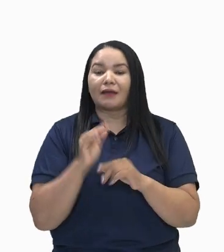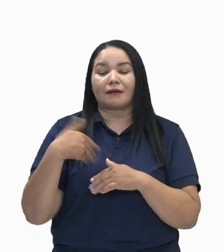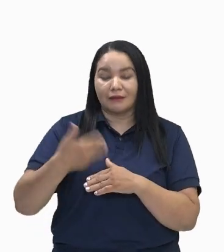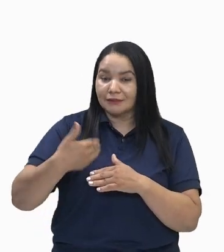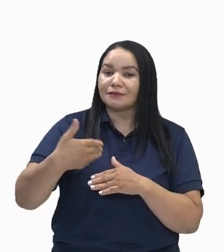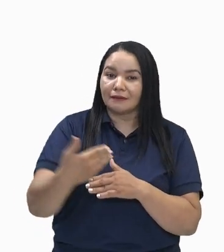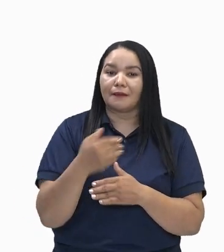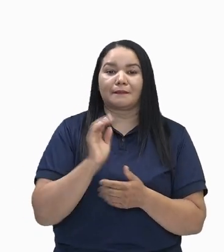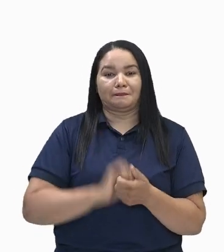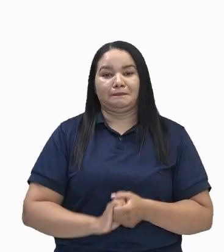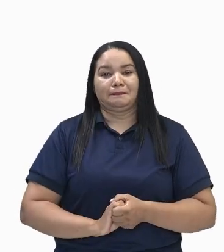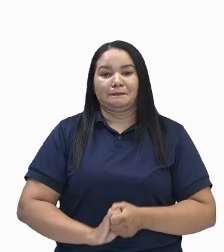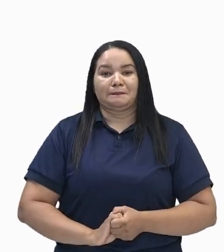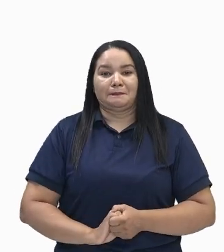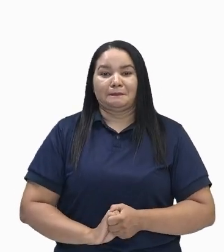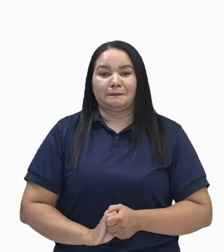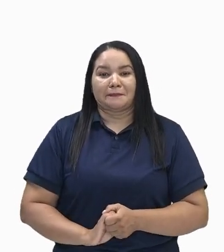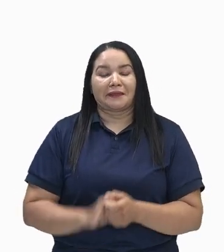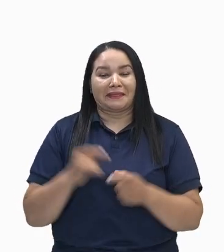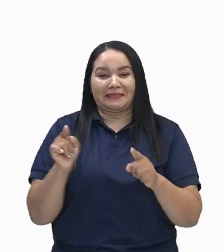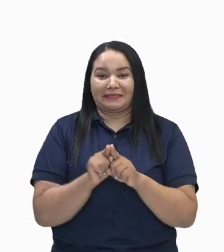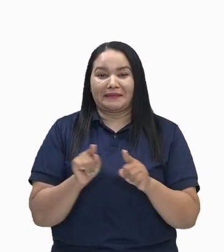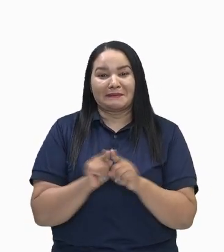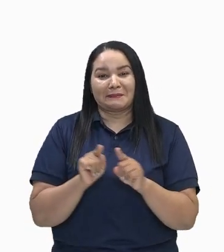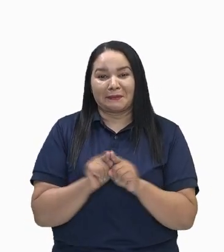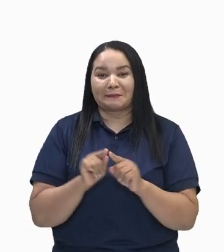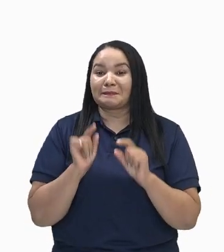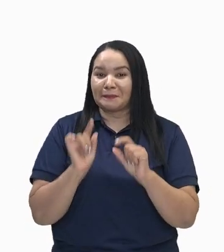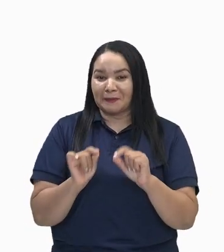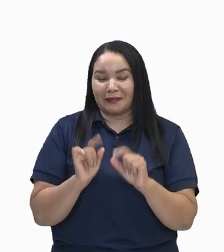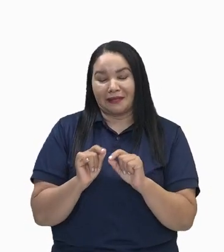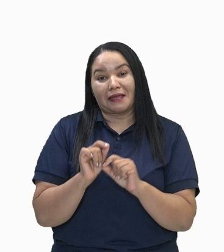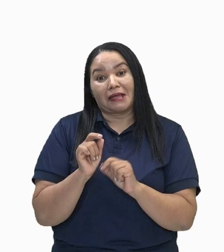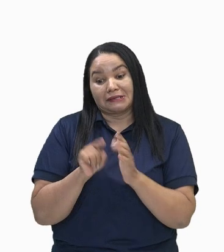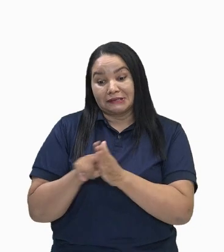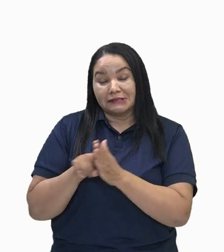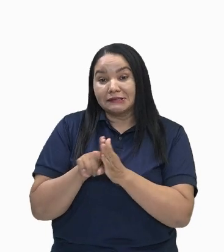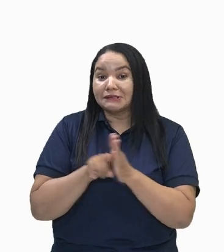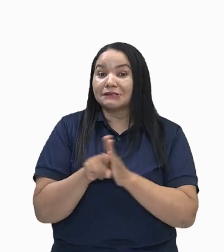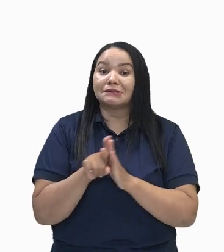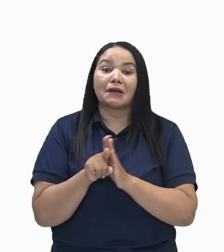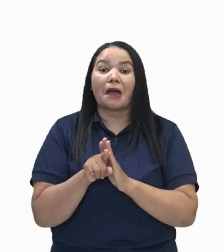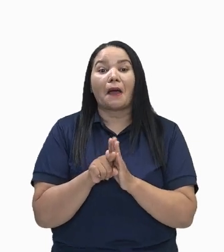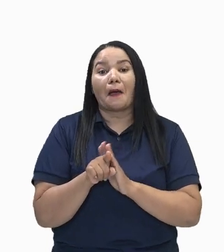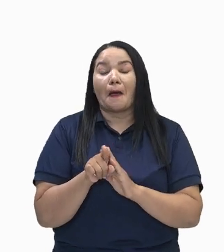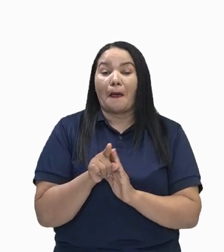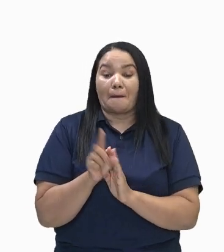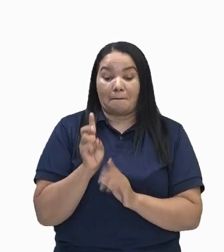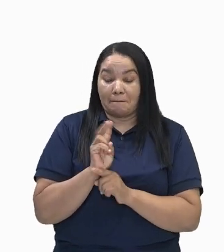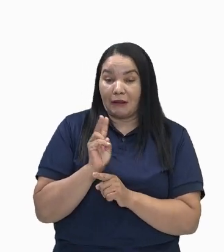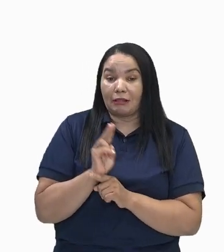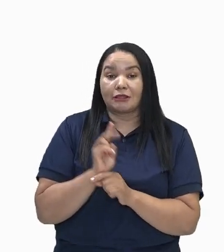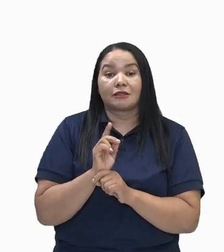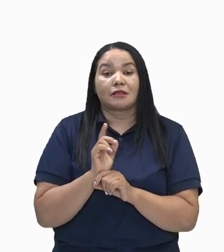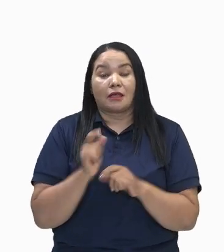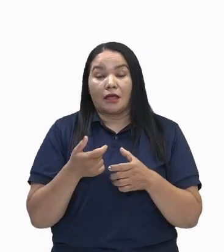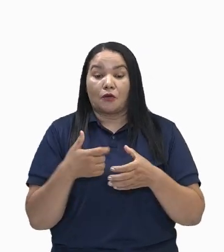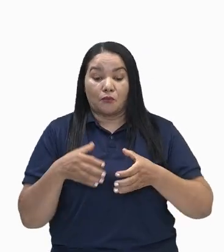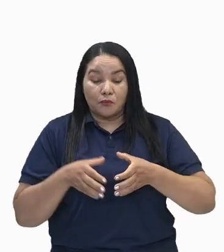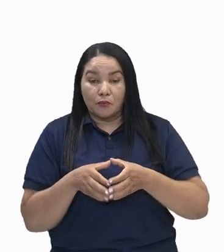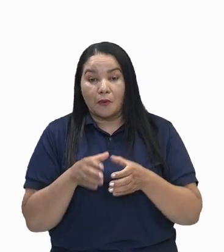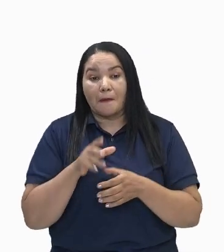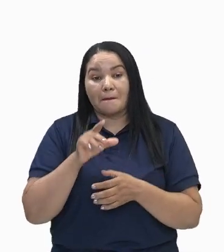de acesso, né, a exames como preventivos, como o Papa Nicolau. O Papa Nicolau,